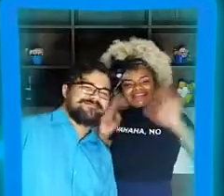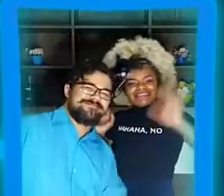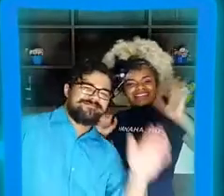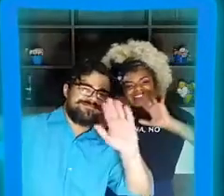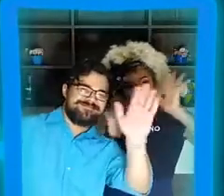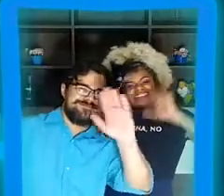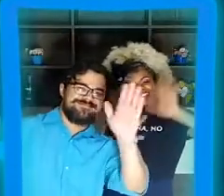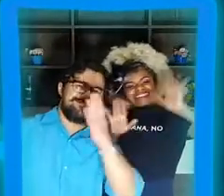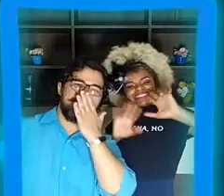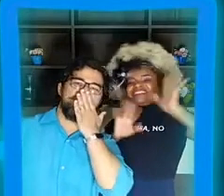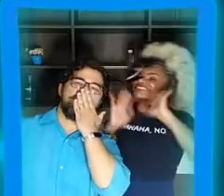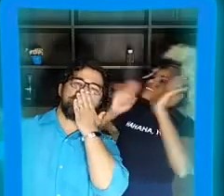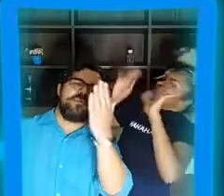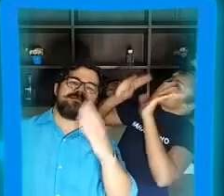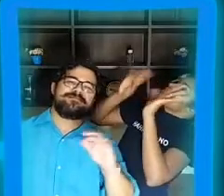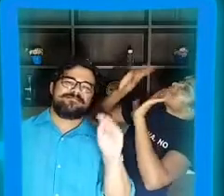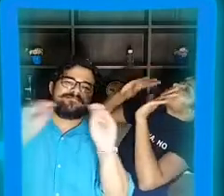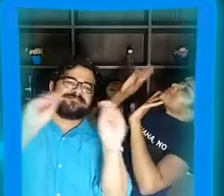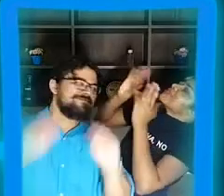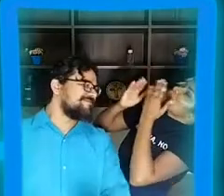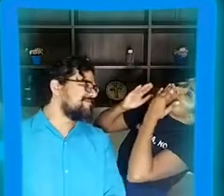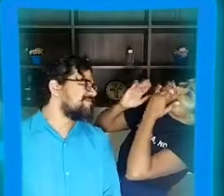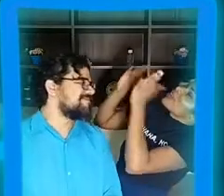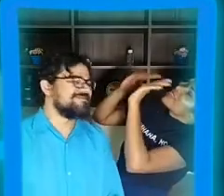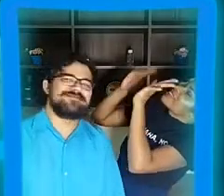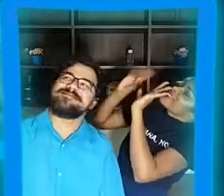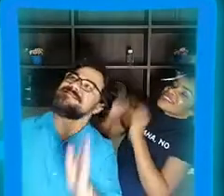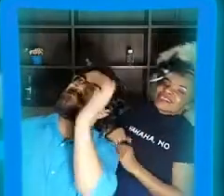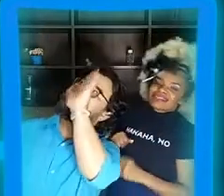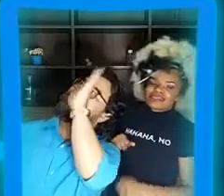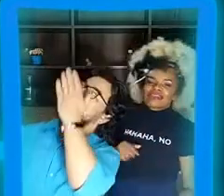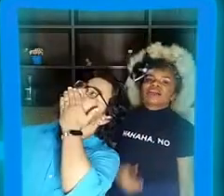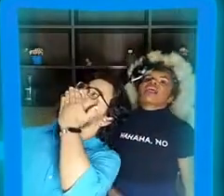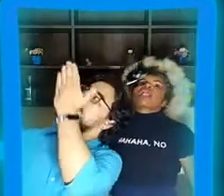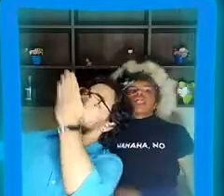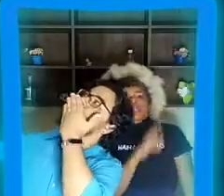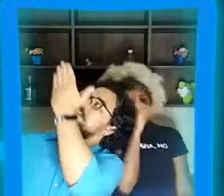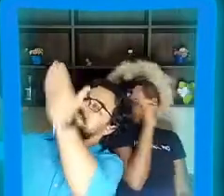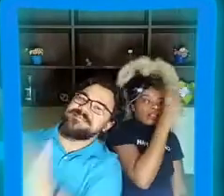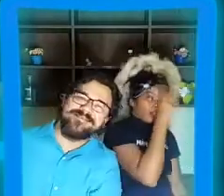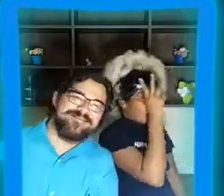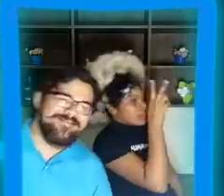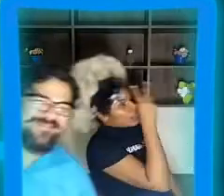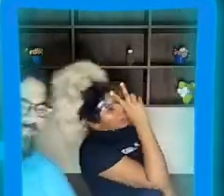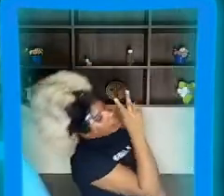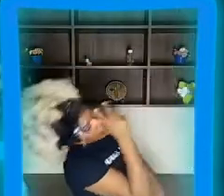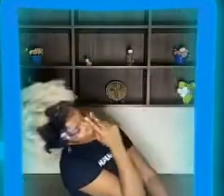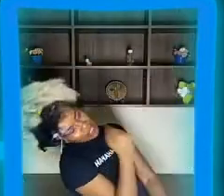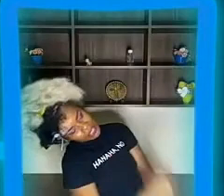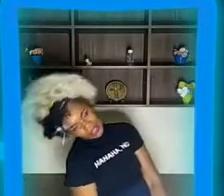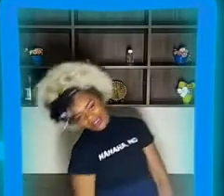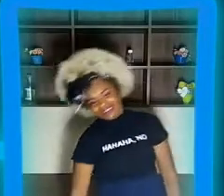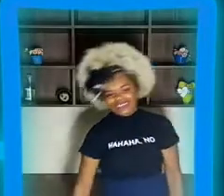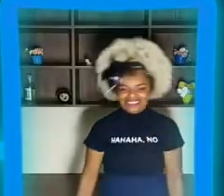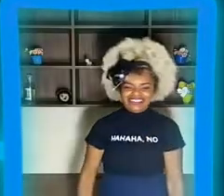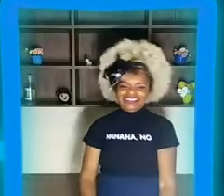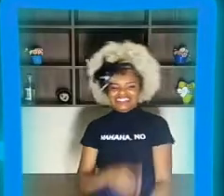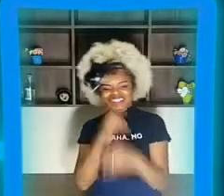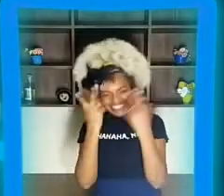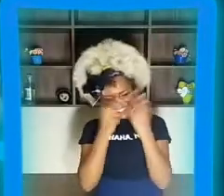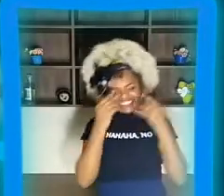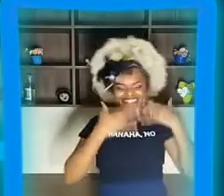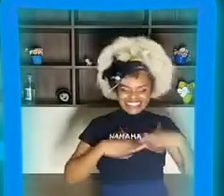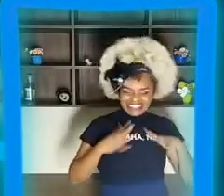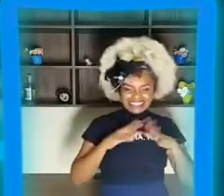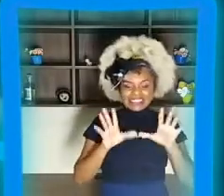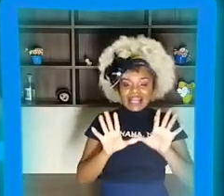Eles estão aqui, né? Tá aqui, ó. Devem estar mortos, cansados, tadinhos. Vão descansar! Ah,